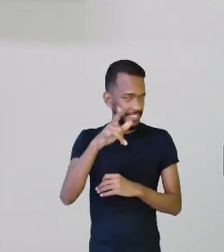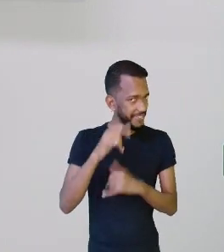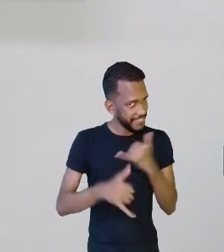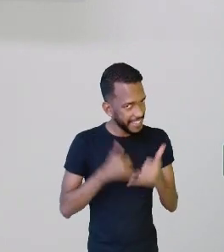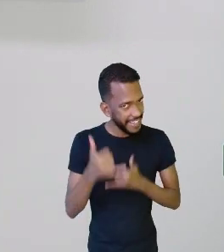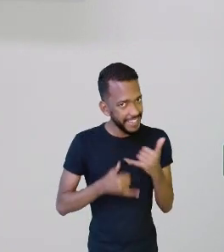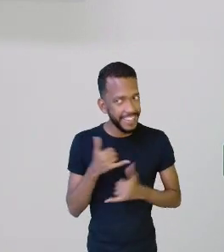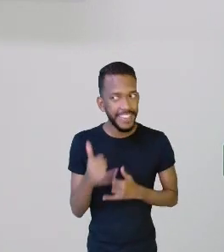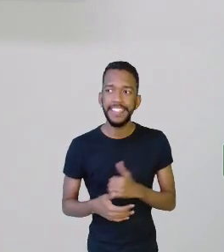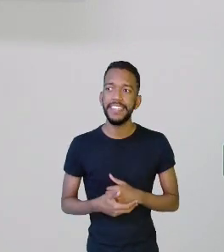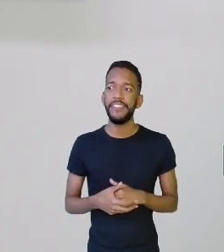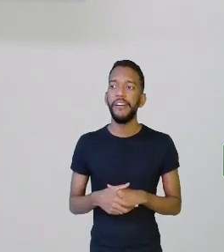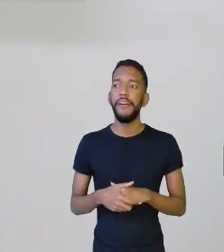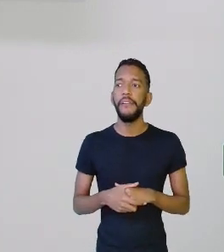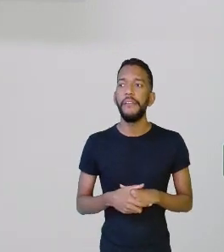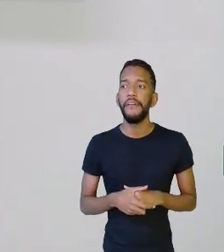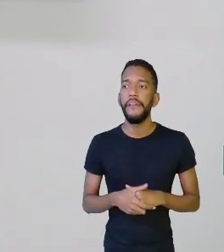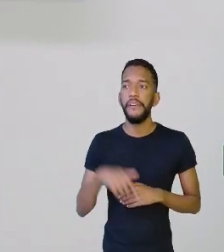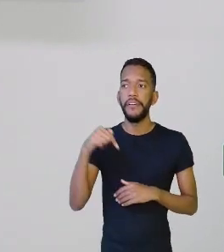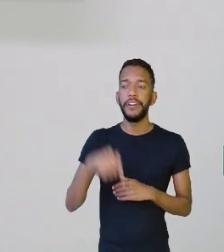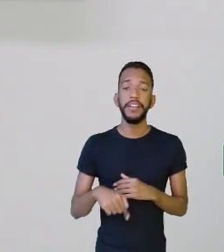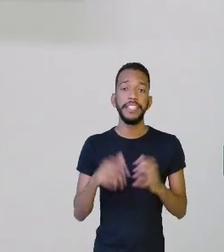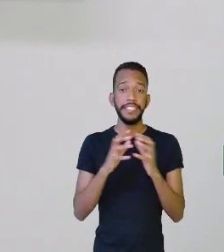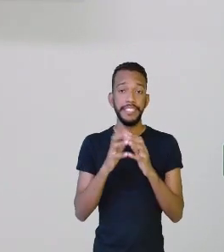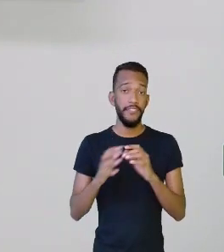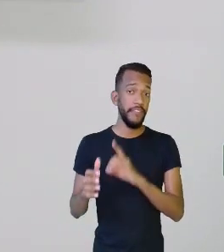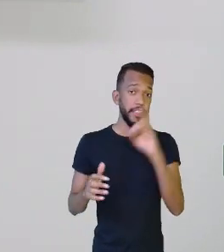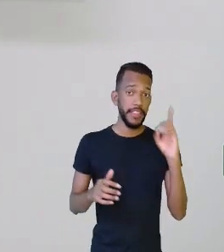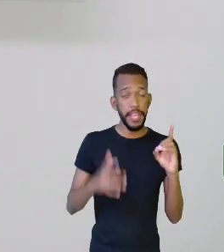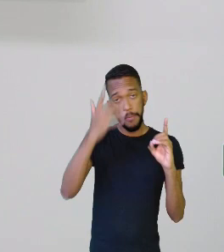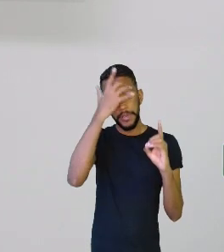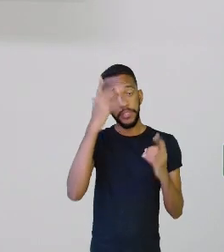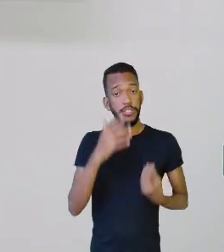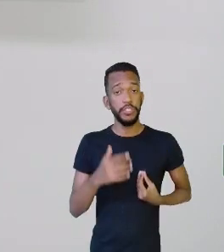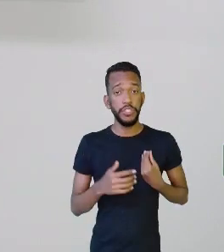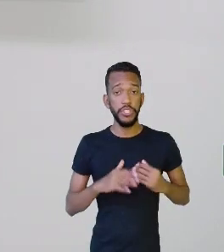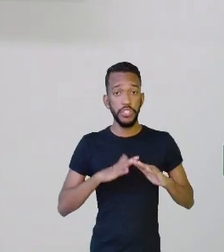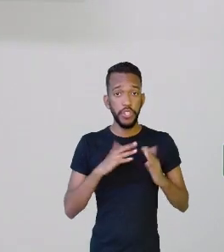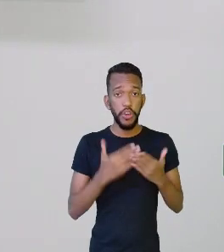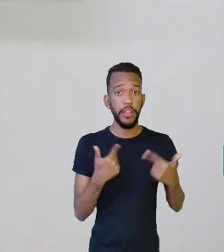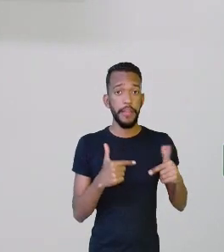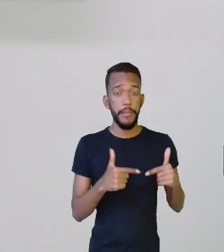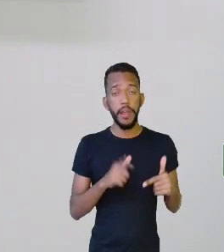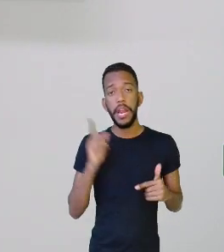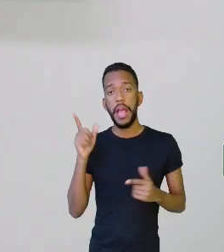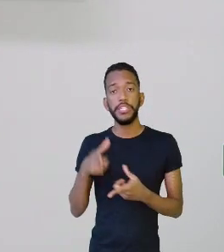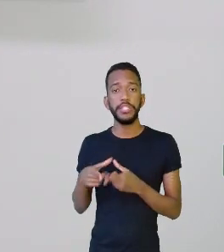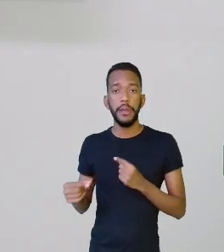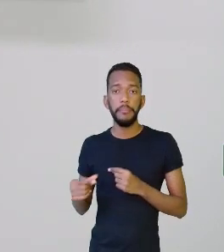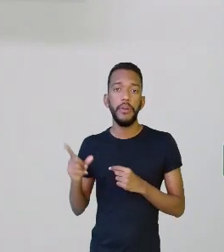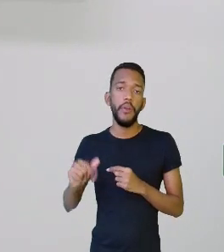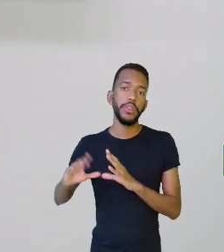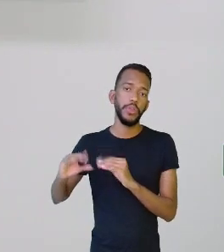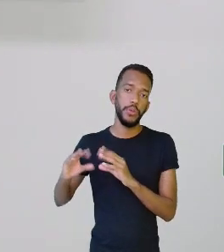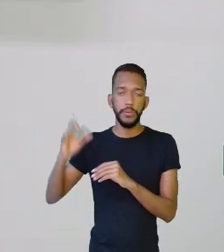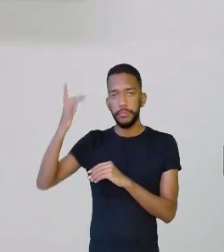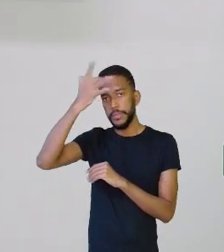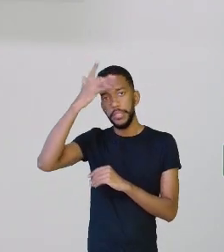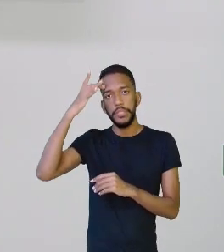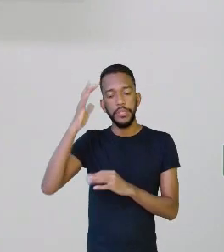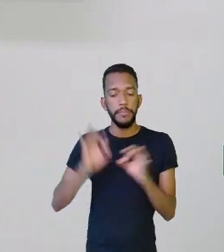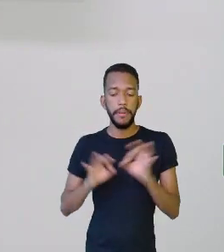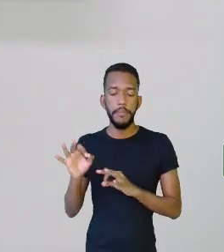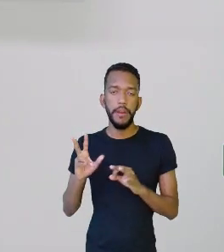Brincadeira. Então, veja, Recife é dia, as pessoas estão na escola, estão trabalhando. Lá no Japão é noite, as pessoas estão